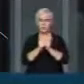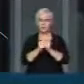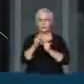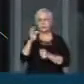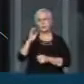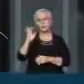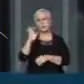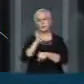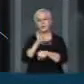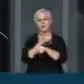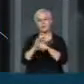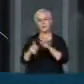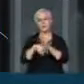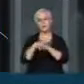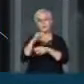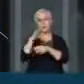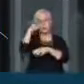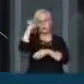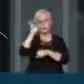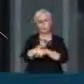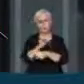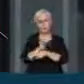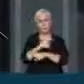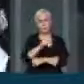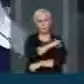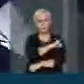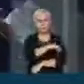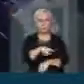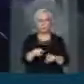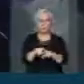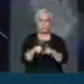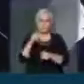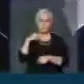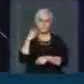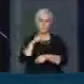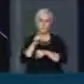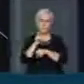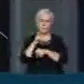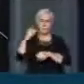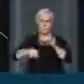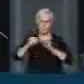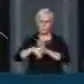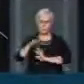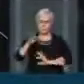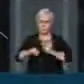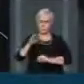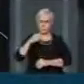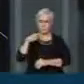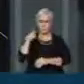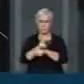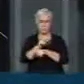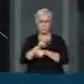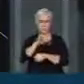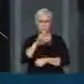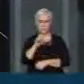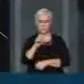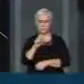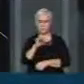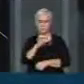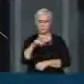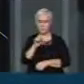do Estado e pelo promotor de justiça, Rogério Pacheco, que é quem